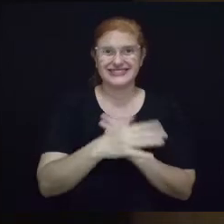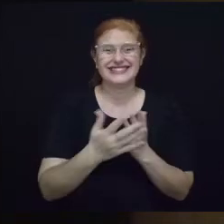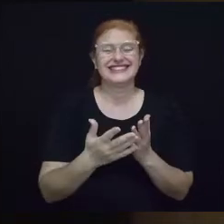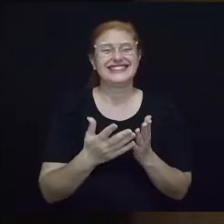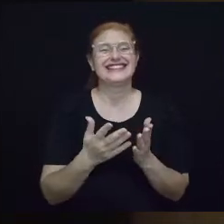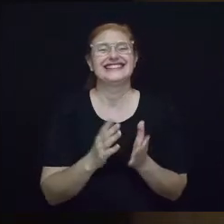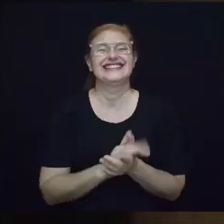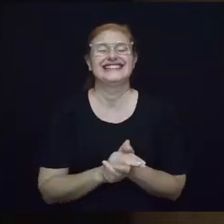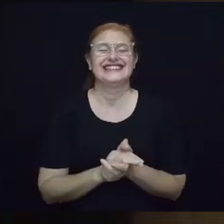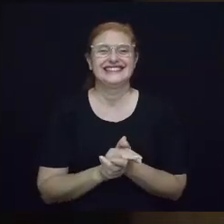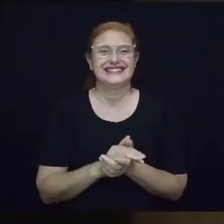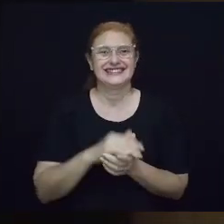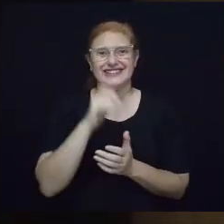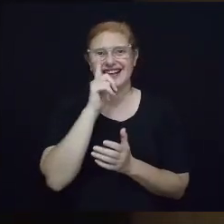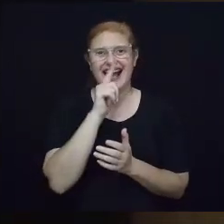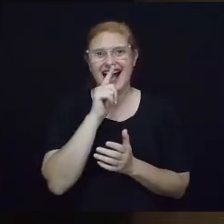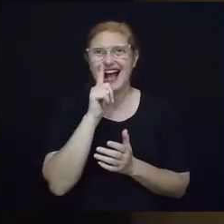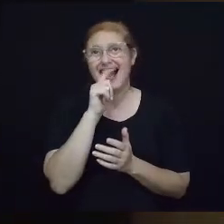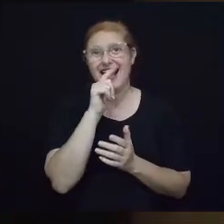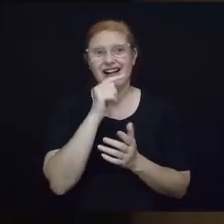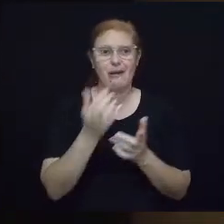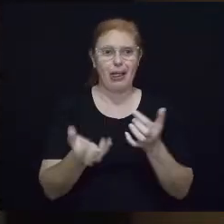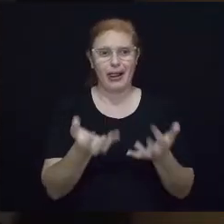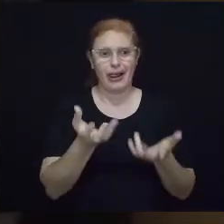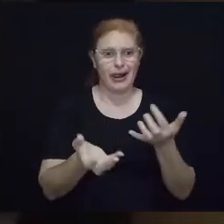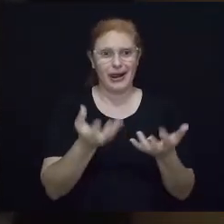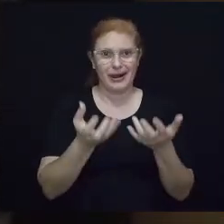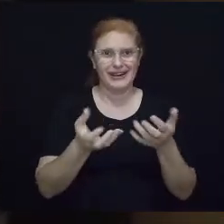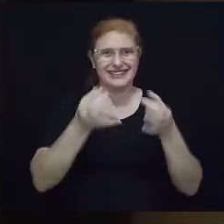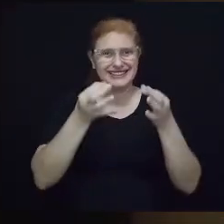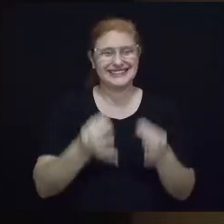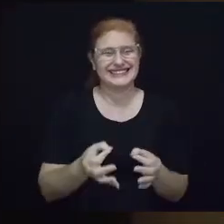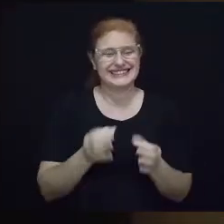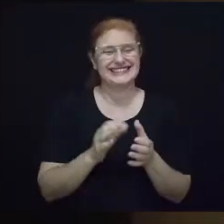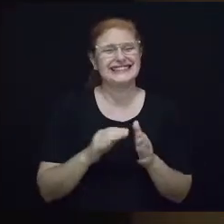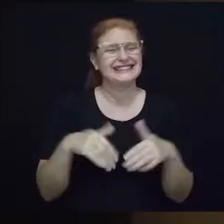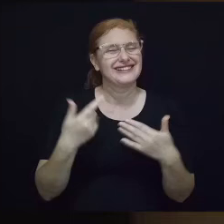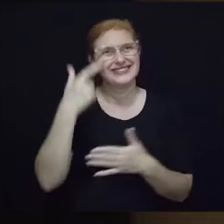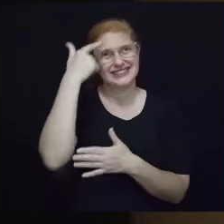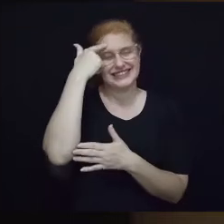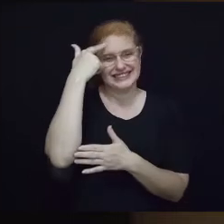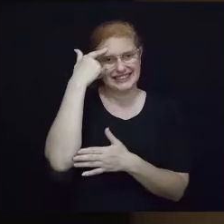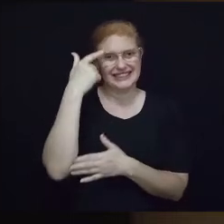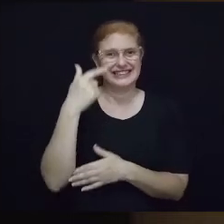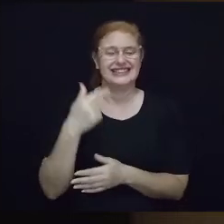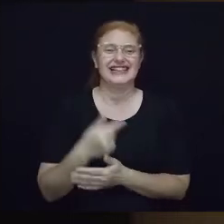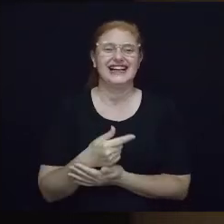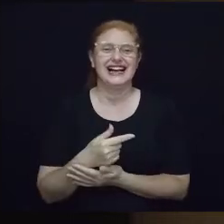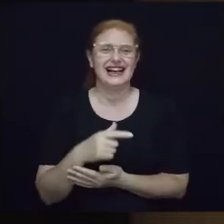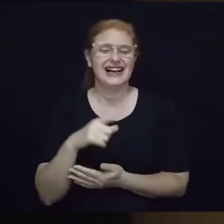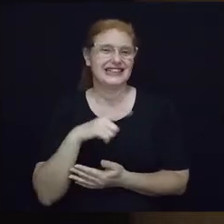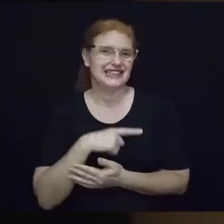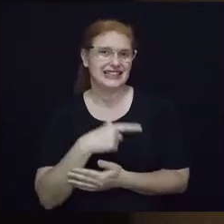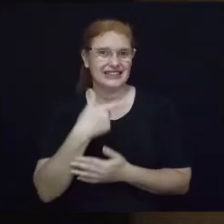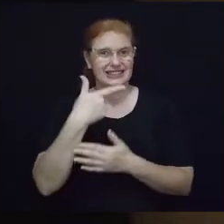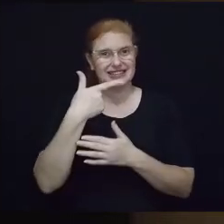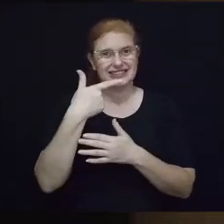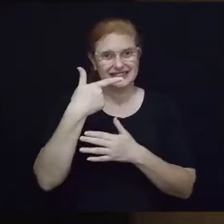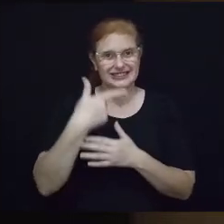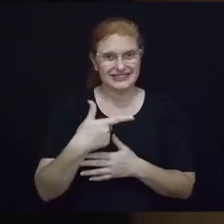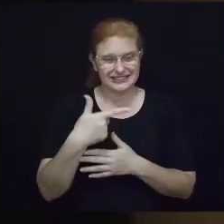Água borbulhante. É, água borbulhante. Aquilo ali eu tinha certeza que era água. E aquilo ali eu pensei, as 2 pontas do arquipélago que está